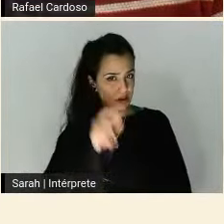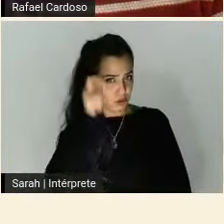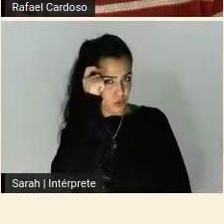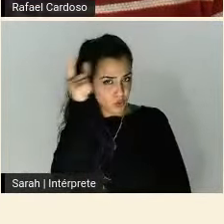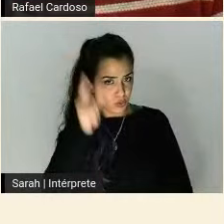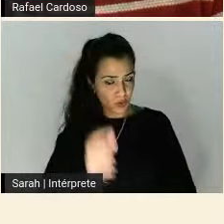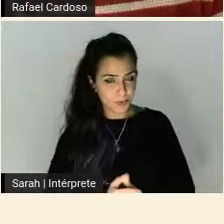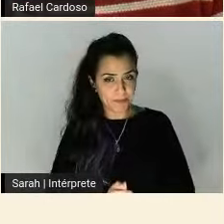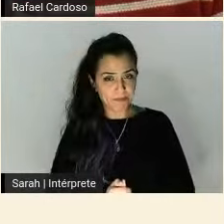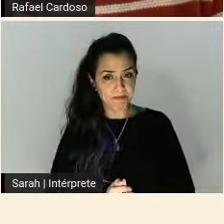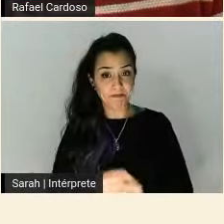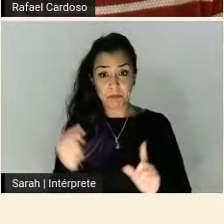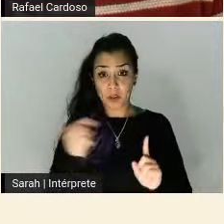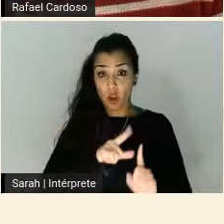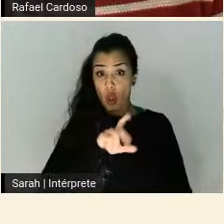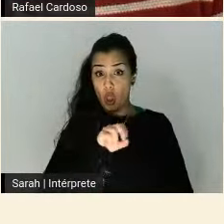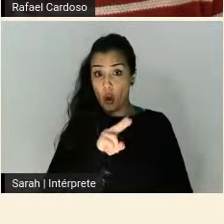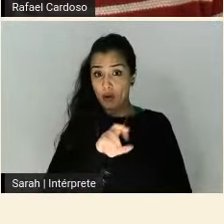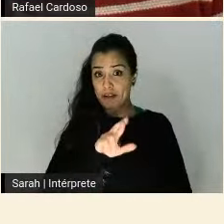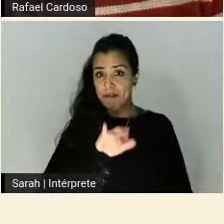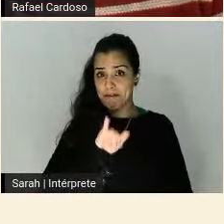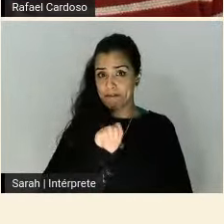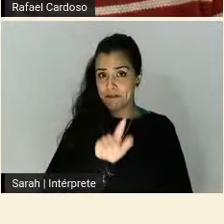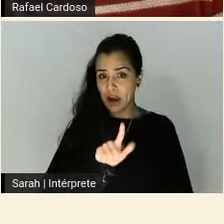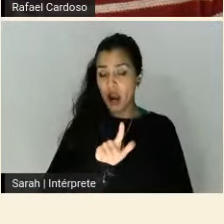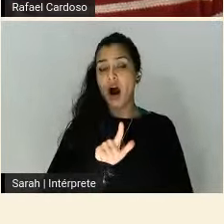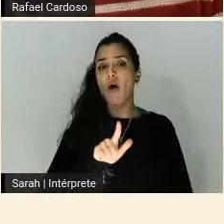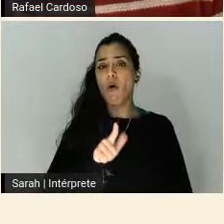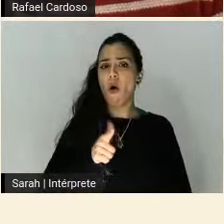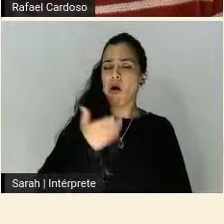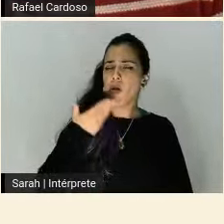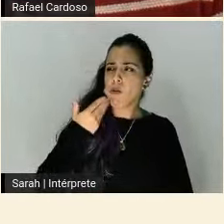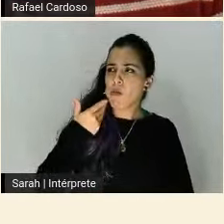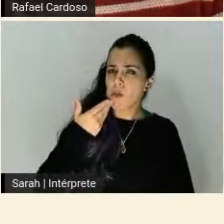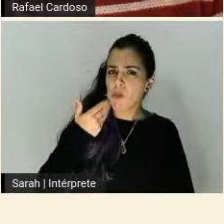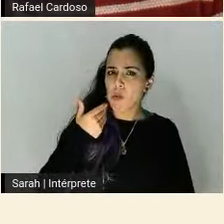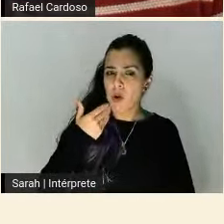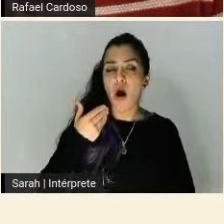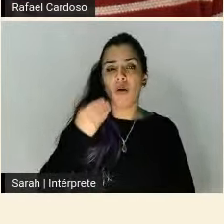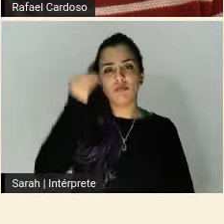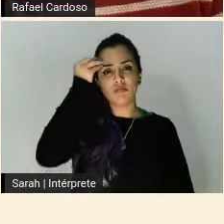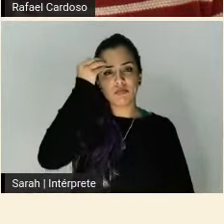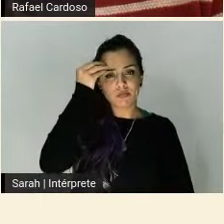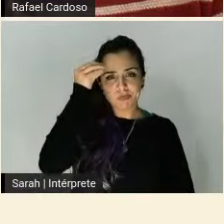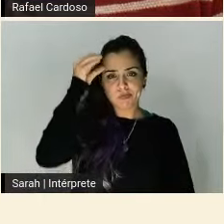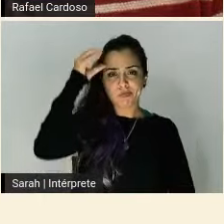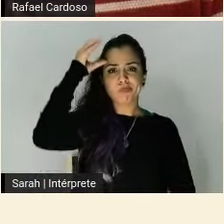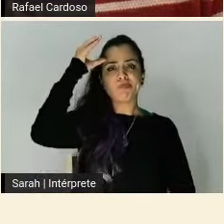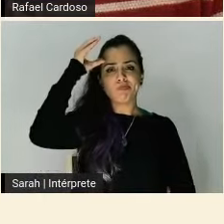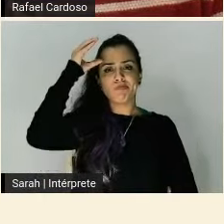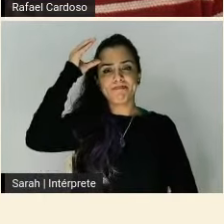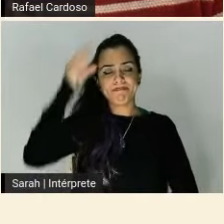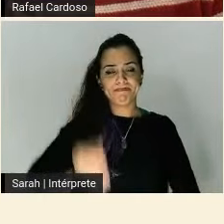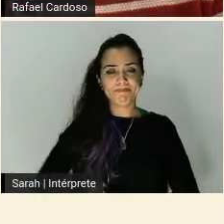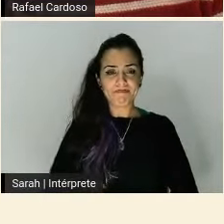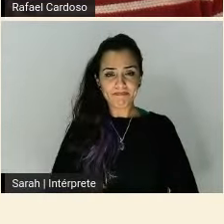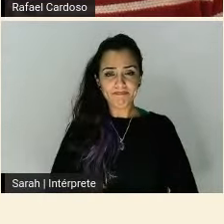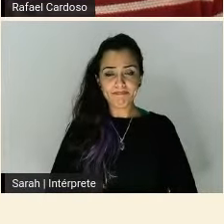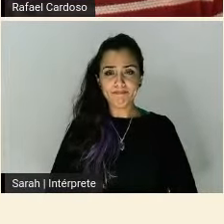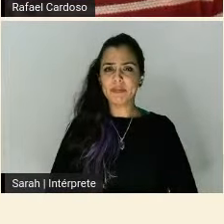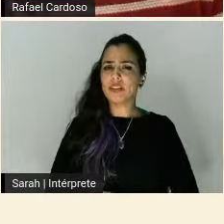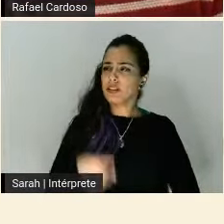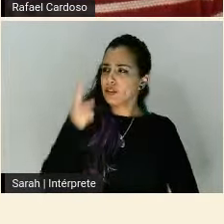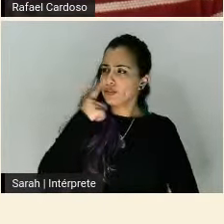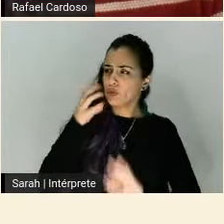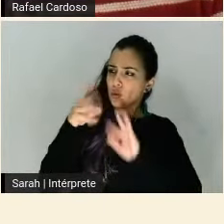Lorival se formou em meio a essas discussões, absorvendo em primeira mão seu impacto. Não é de se